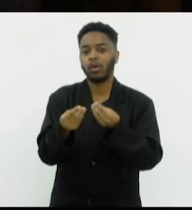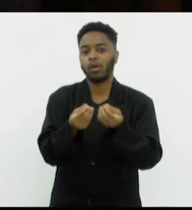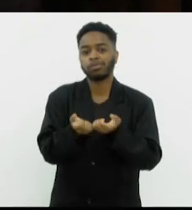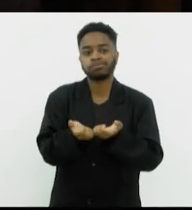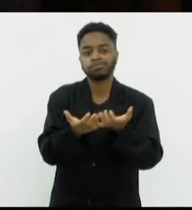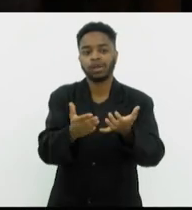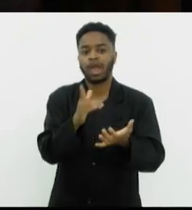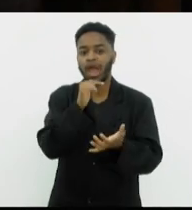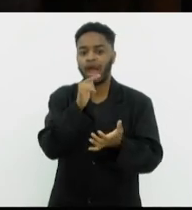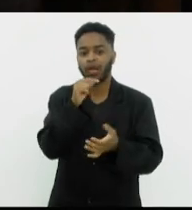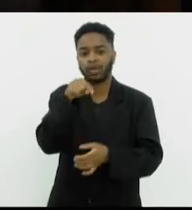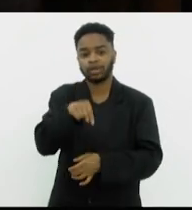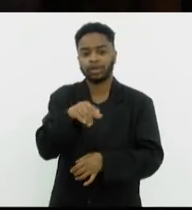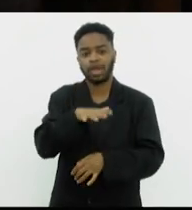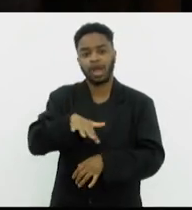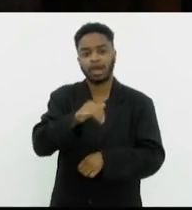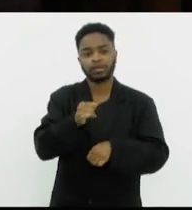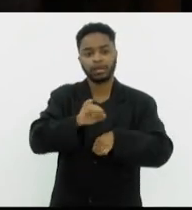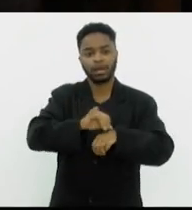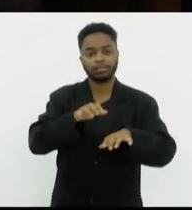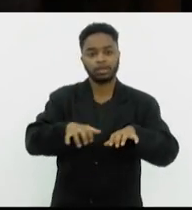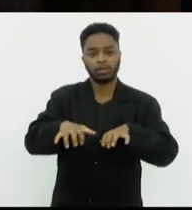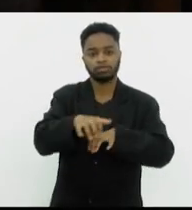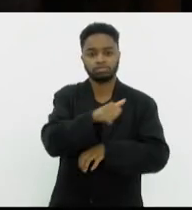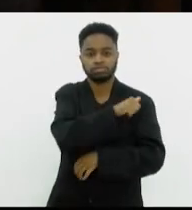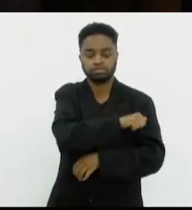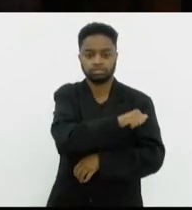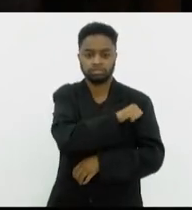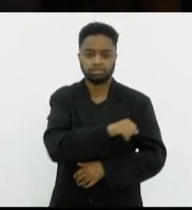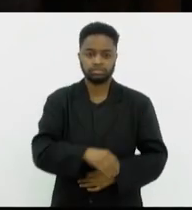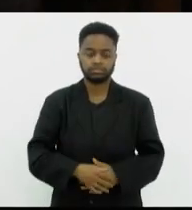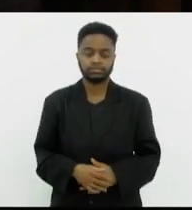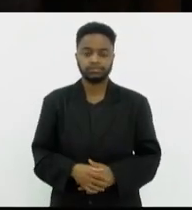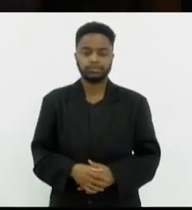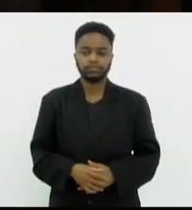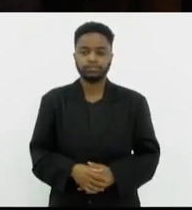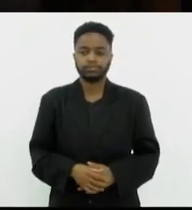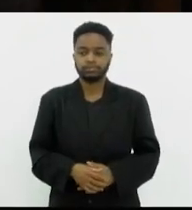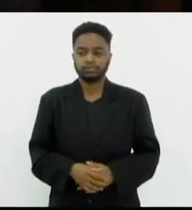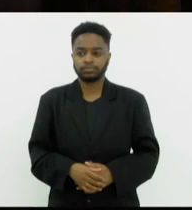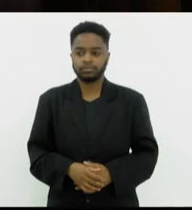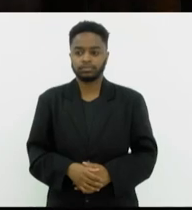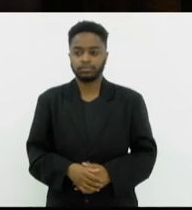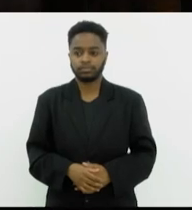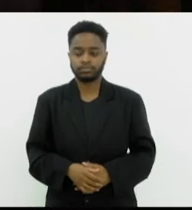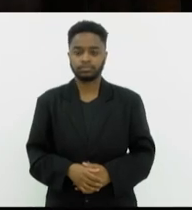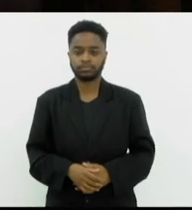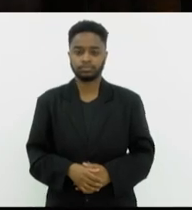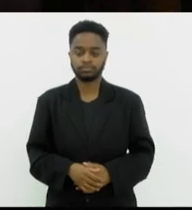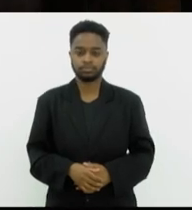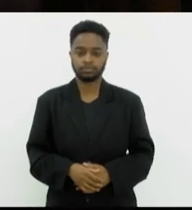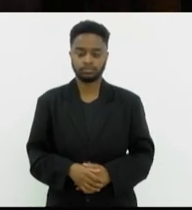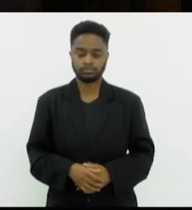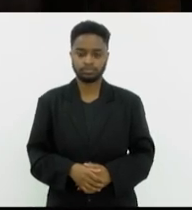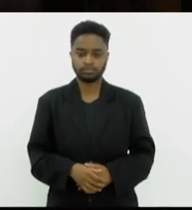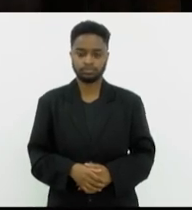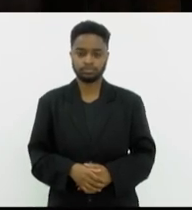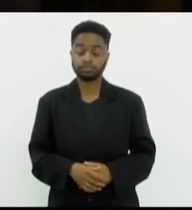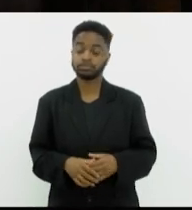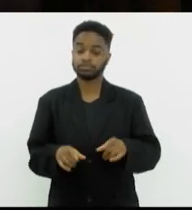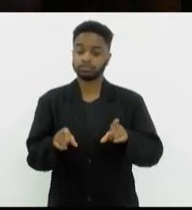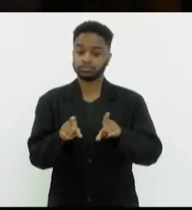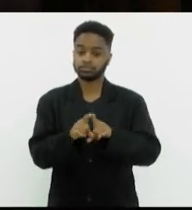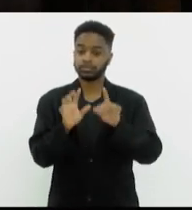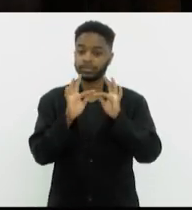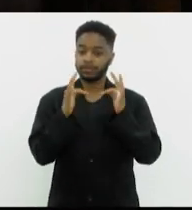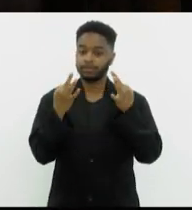a região metropolitana aqui no Rio de Janeiro. Também deixar, presidente, que a pedido, inclusive, das famílias,